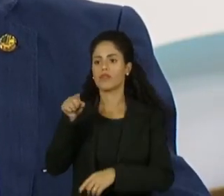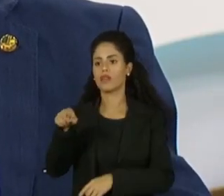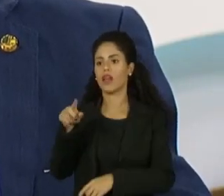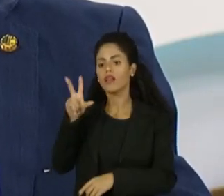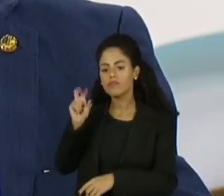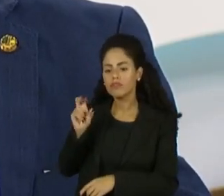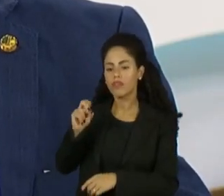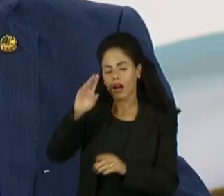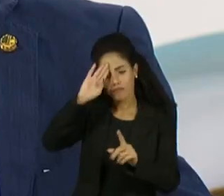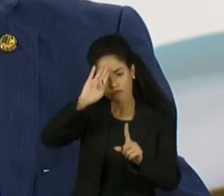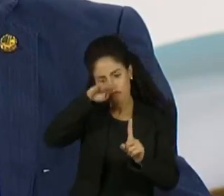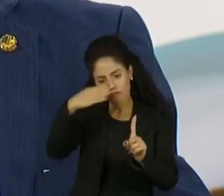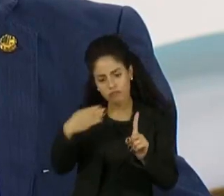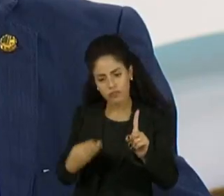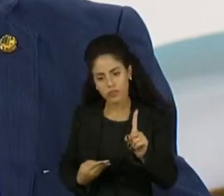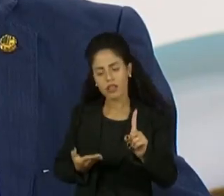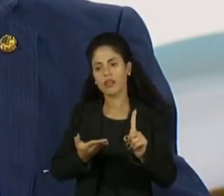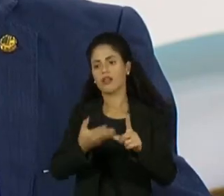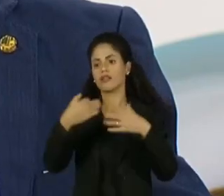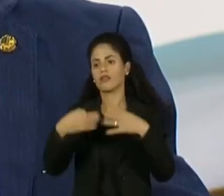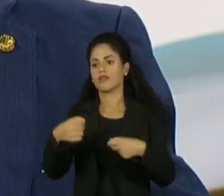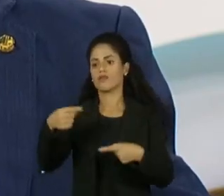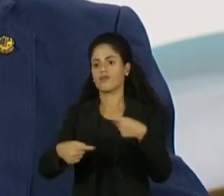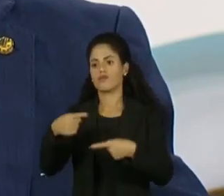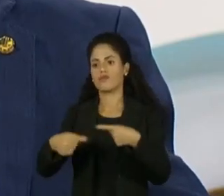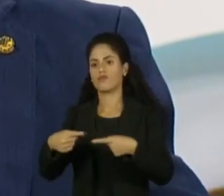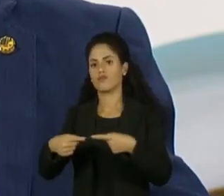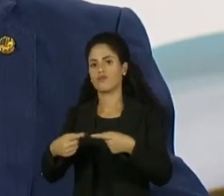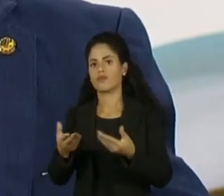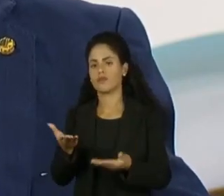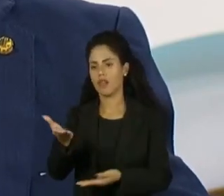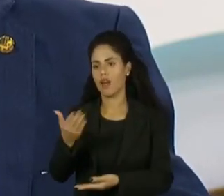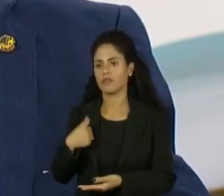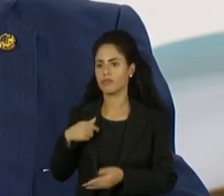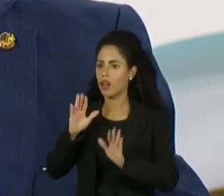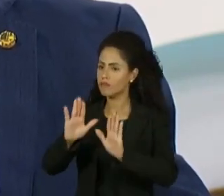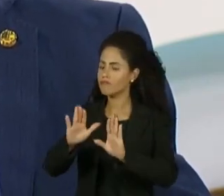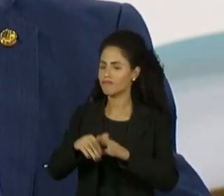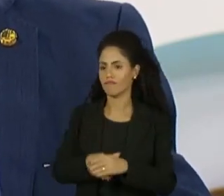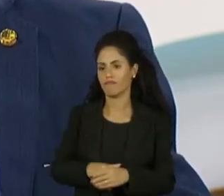fosse homenageado pela Comissão de Constituição e Justiça da Câmara Federal. Está imortalizado lá.